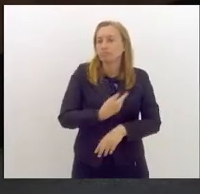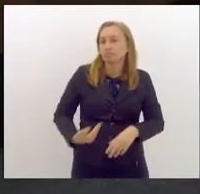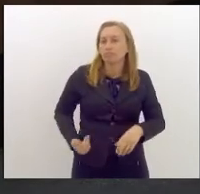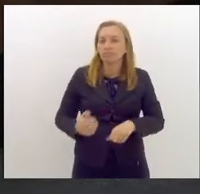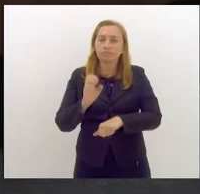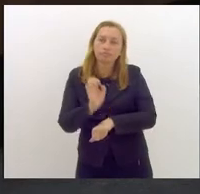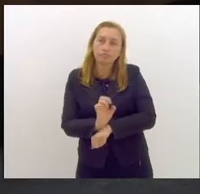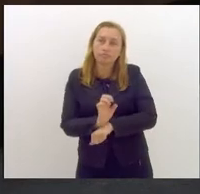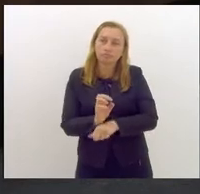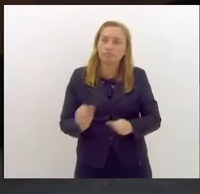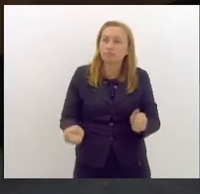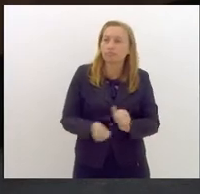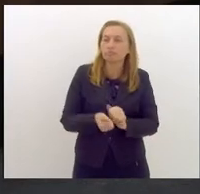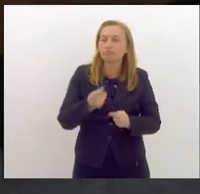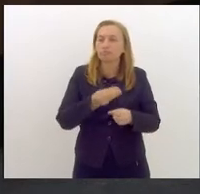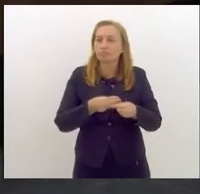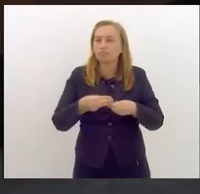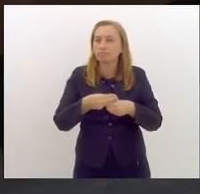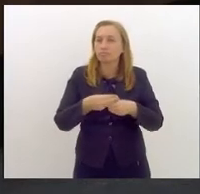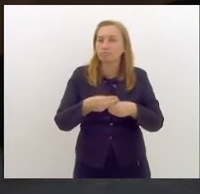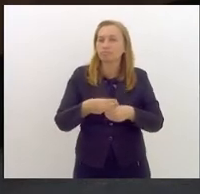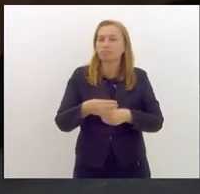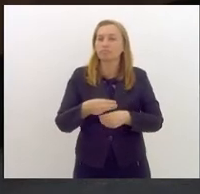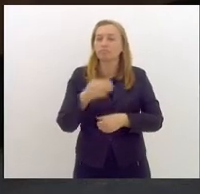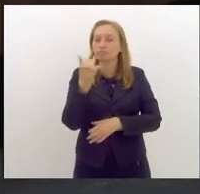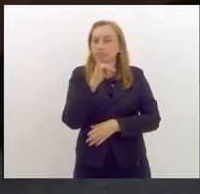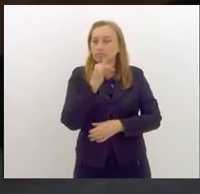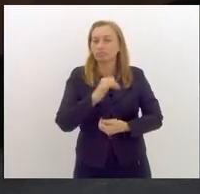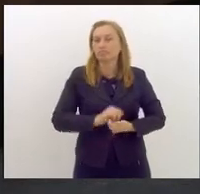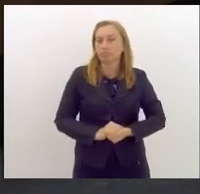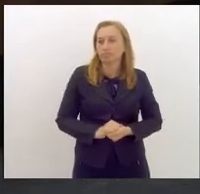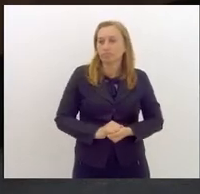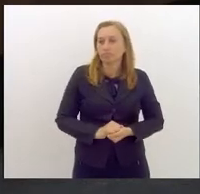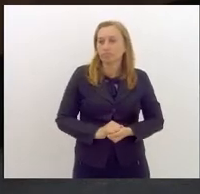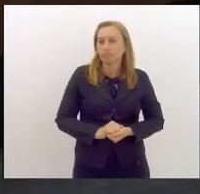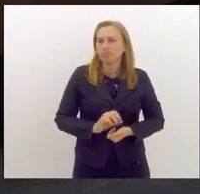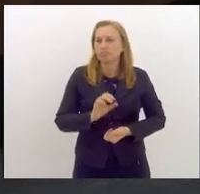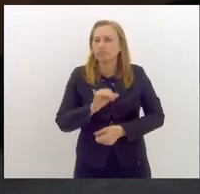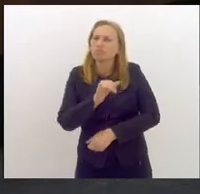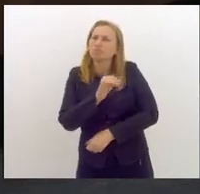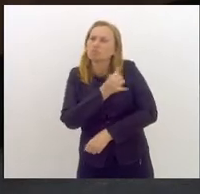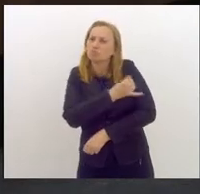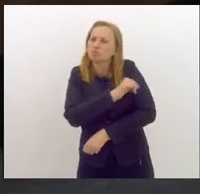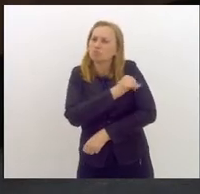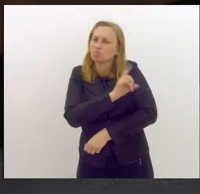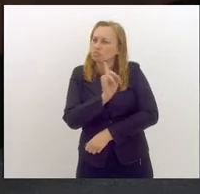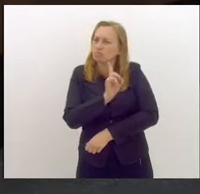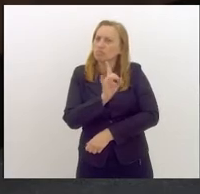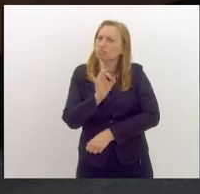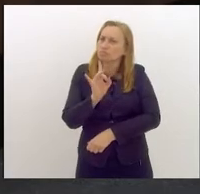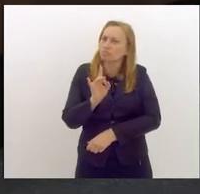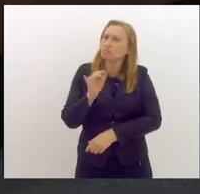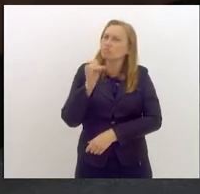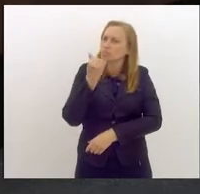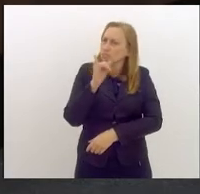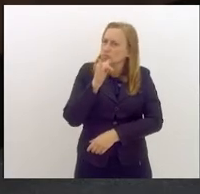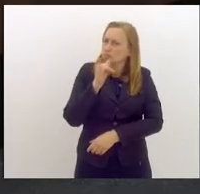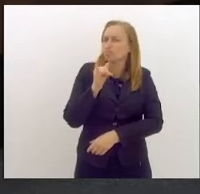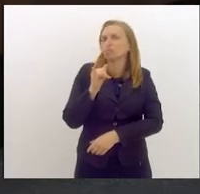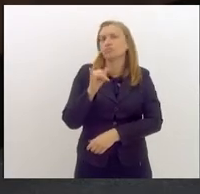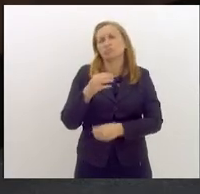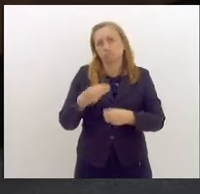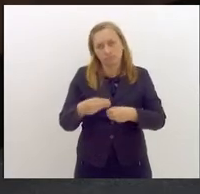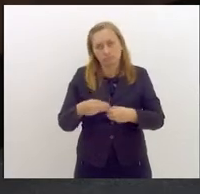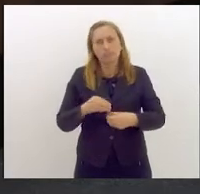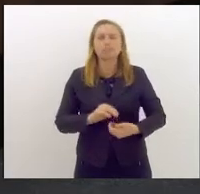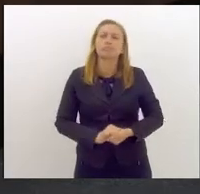com os municípios do Fluminense né nem com o município do Rio especificamente nem com conjuntos de municípios sobre ICMS